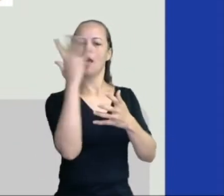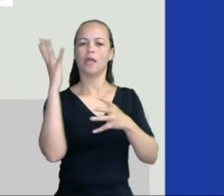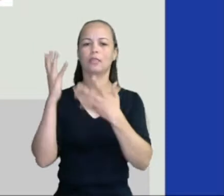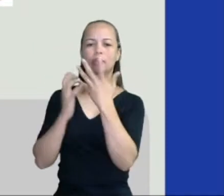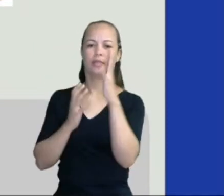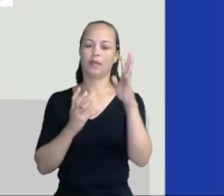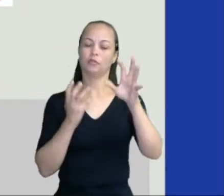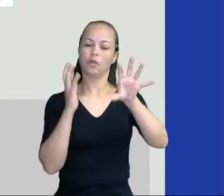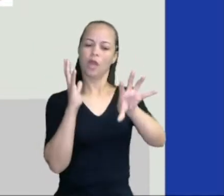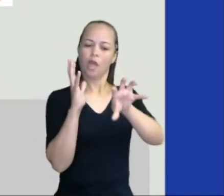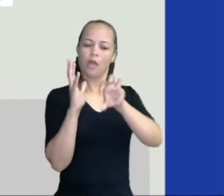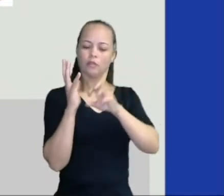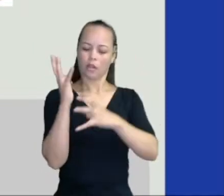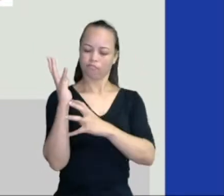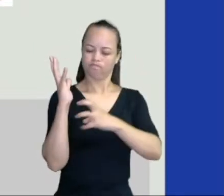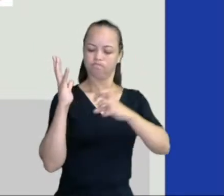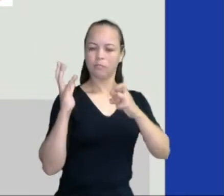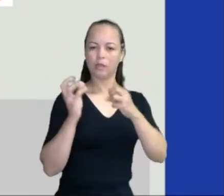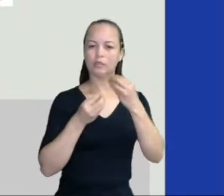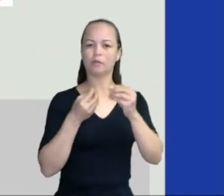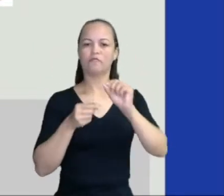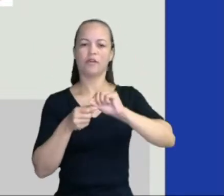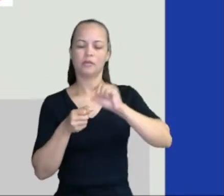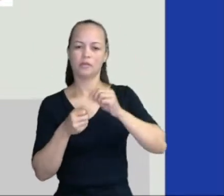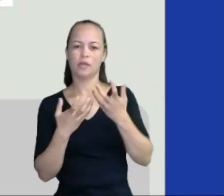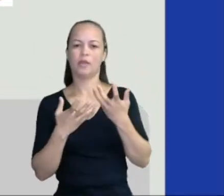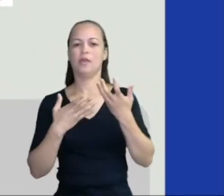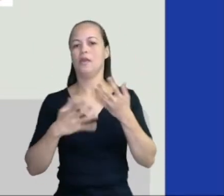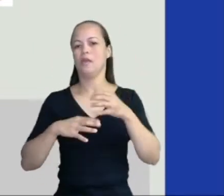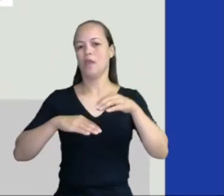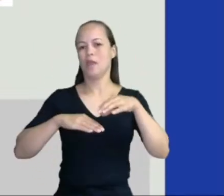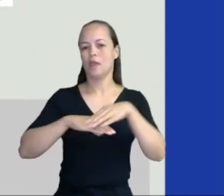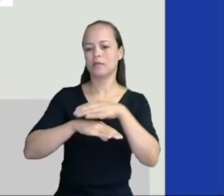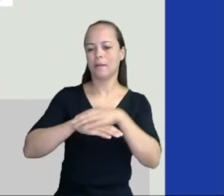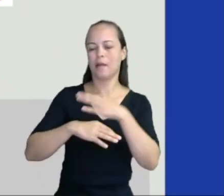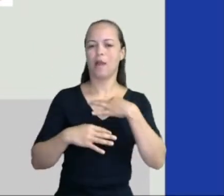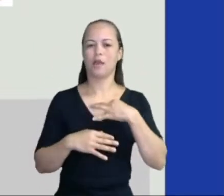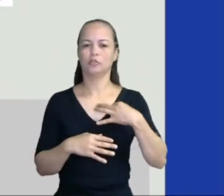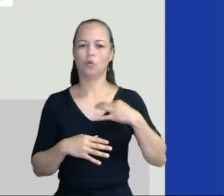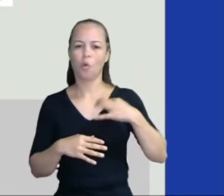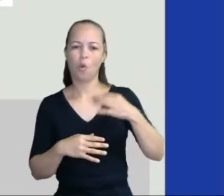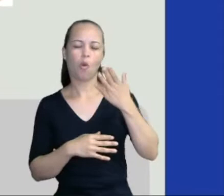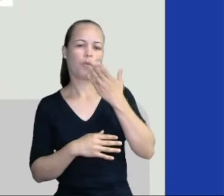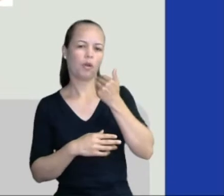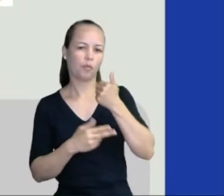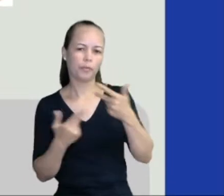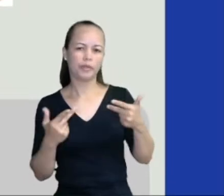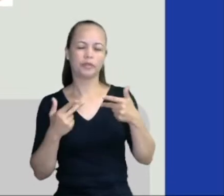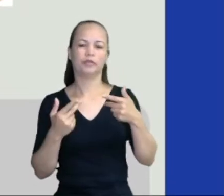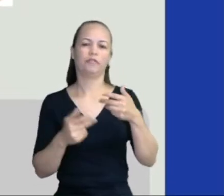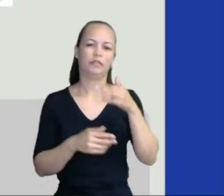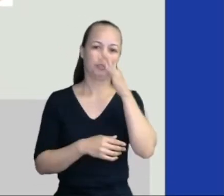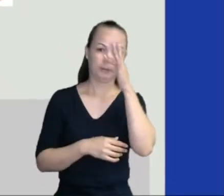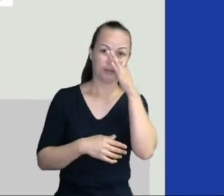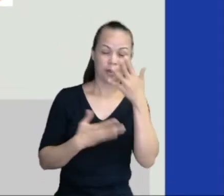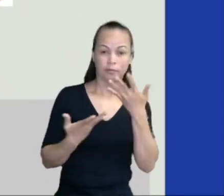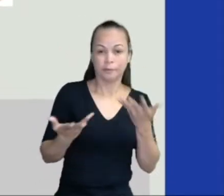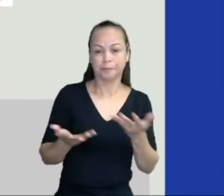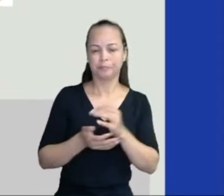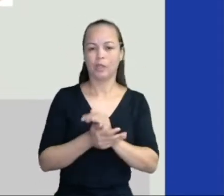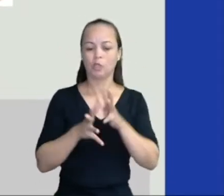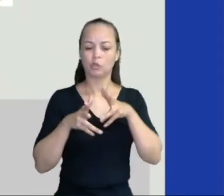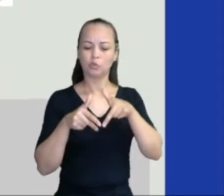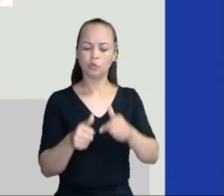para o nosso bem-estar, para fazer roupa, sapatos, a comida vem da natureza, vem das plantas, né? Tudo